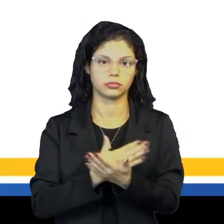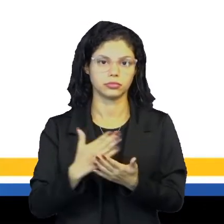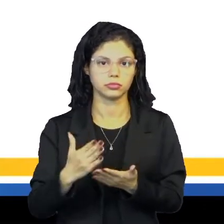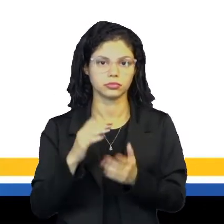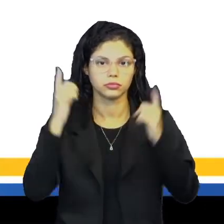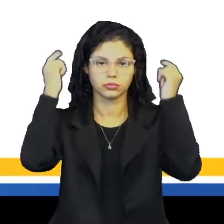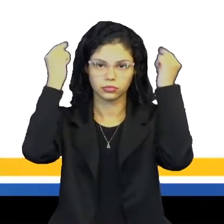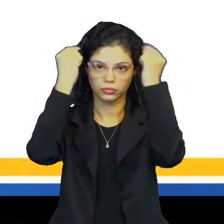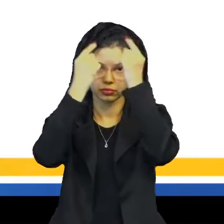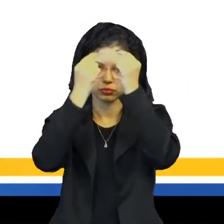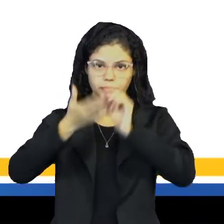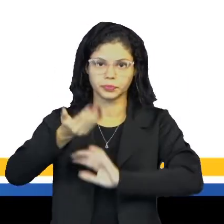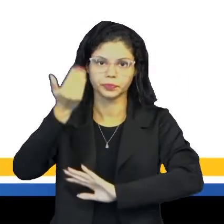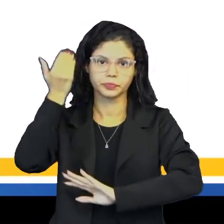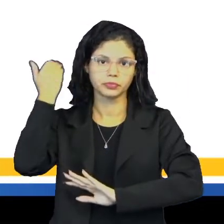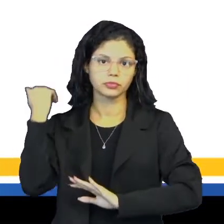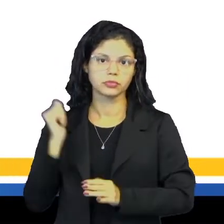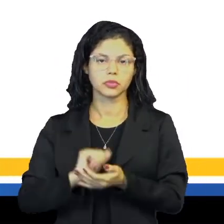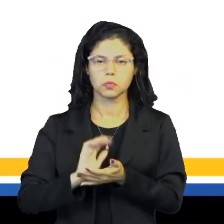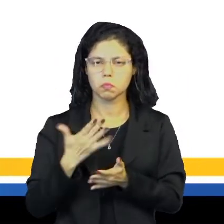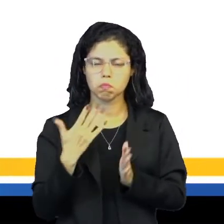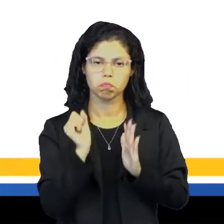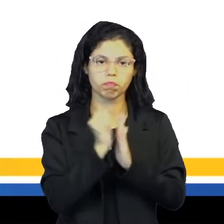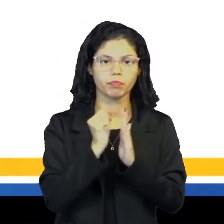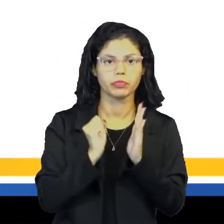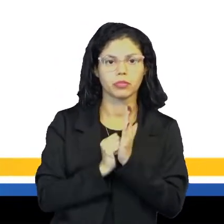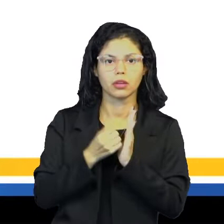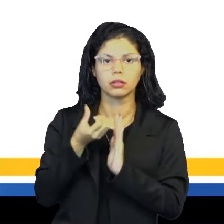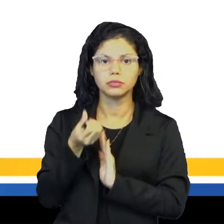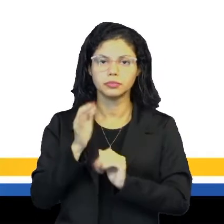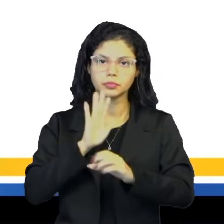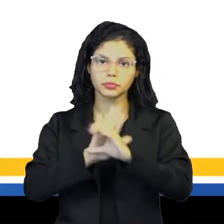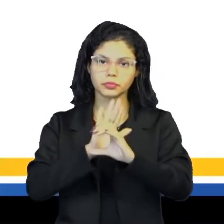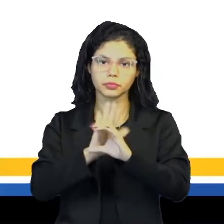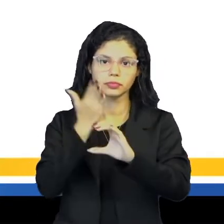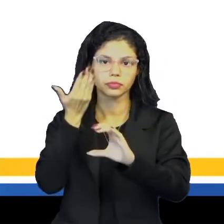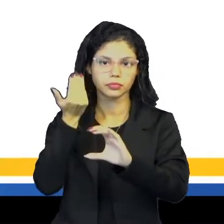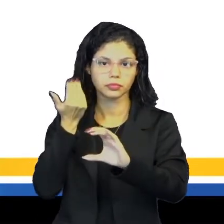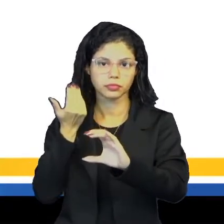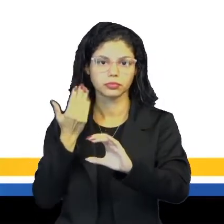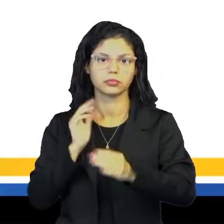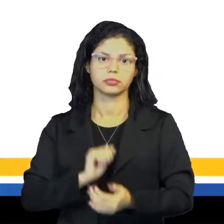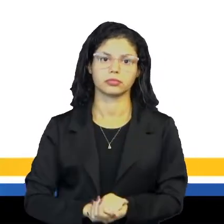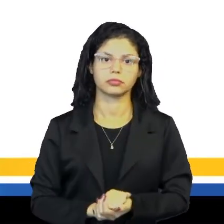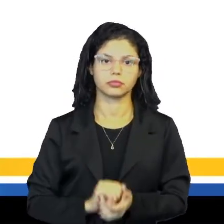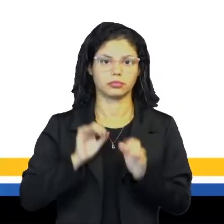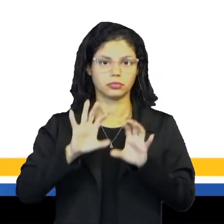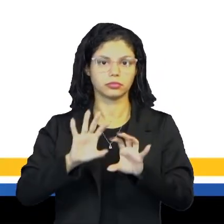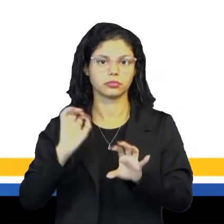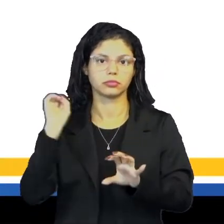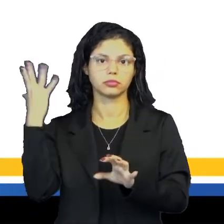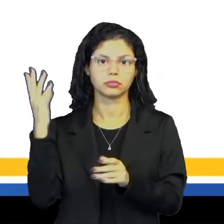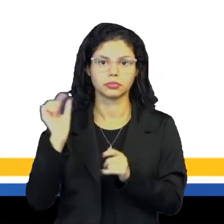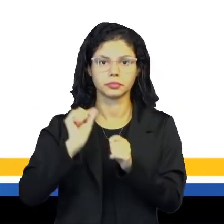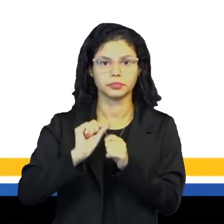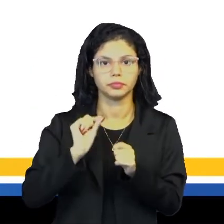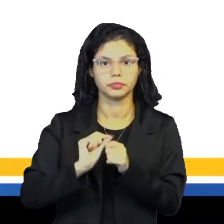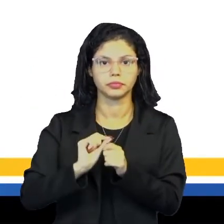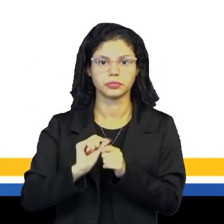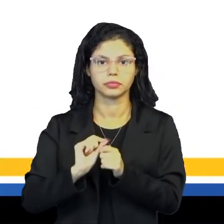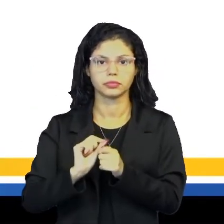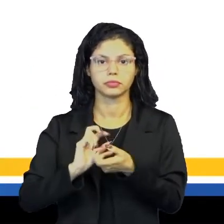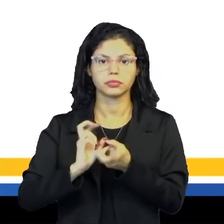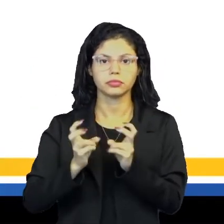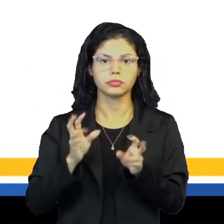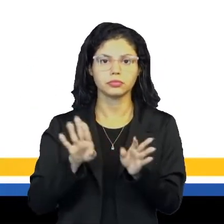teve início na Grécia Antiga em torno do século VI a.C. Nessa época, eram realizados